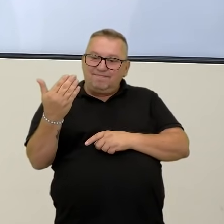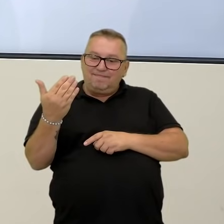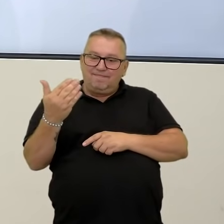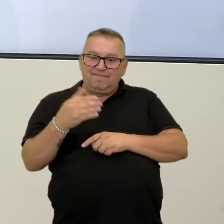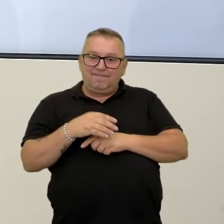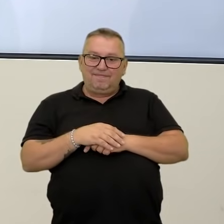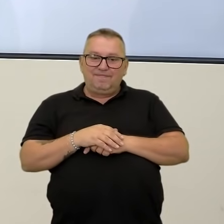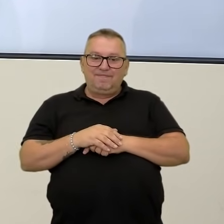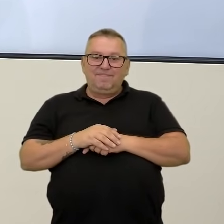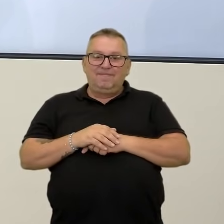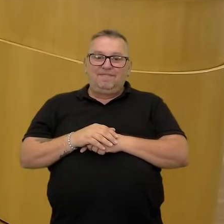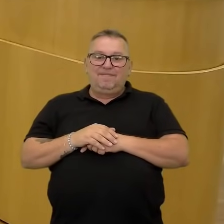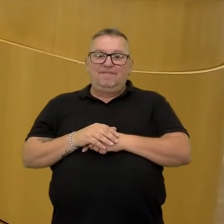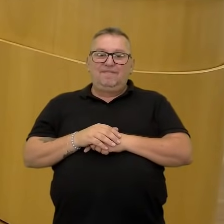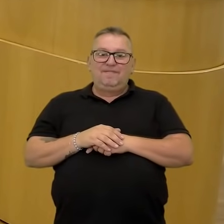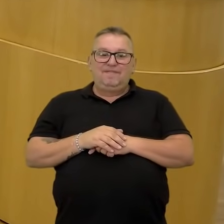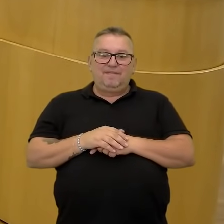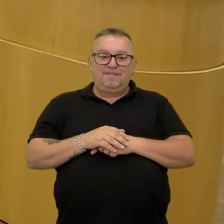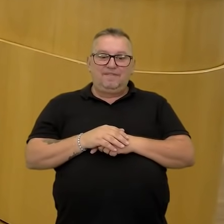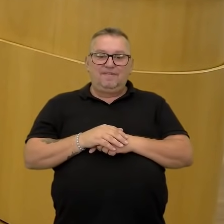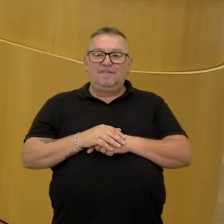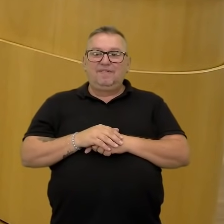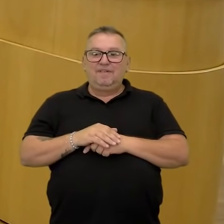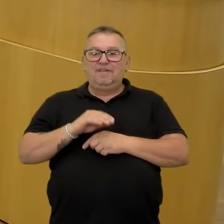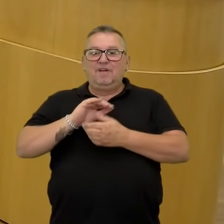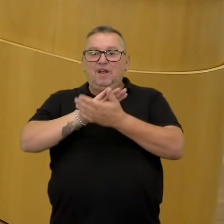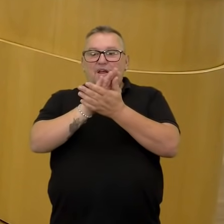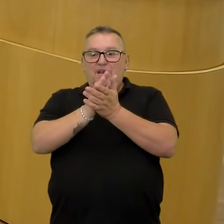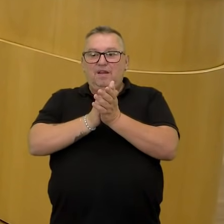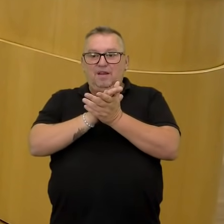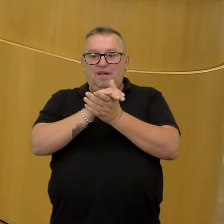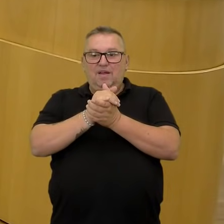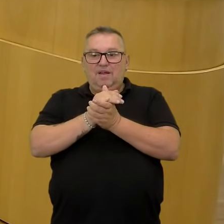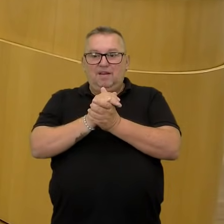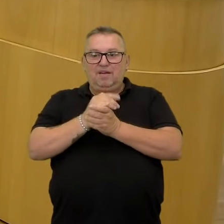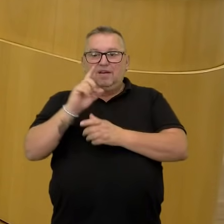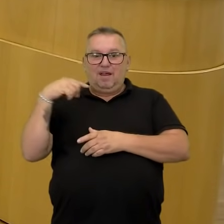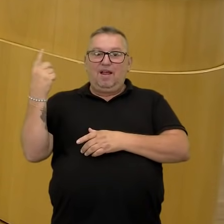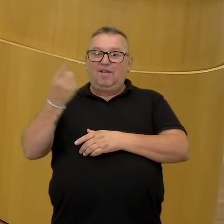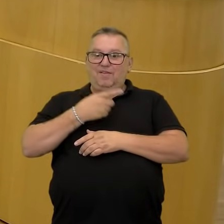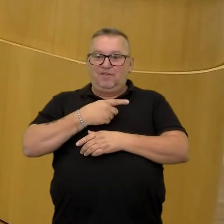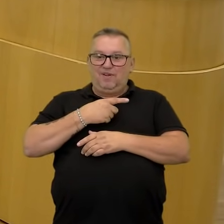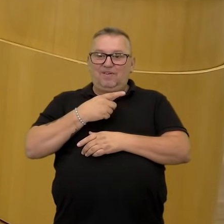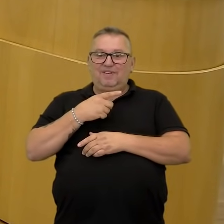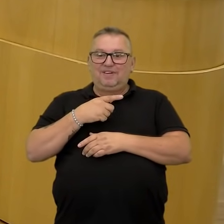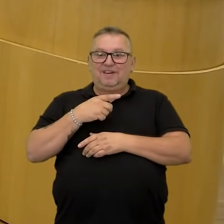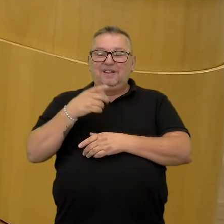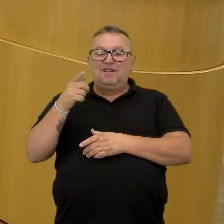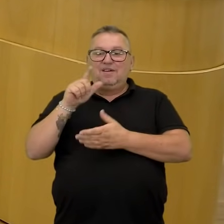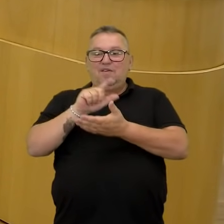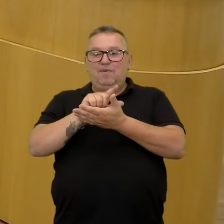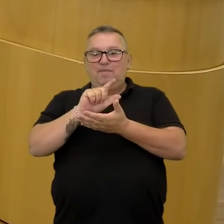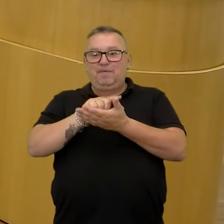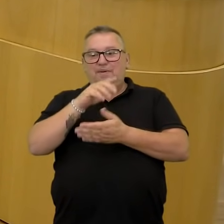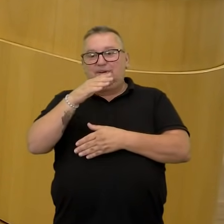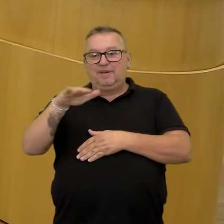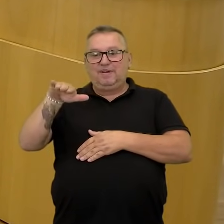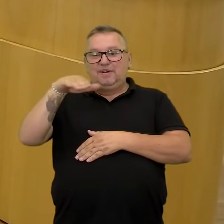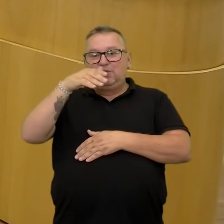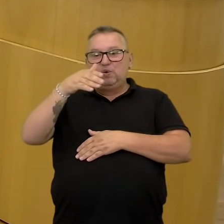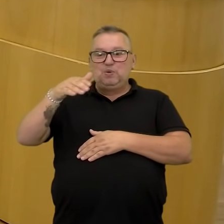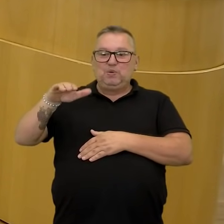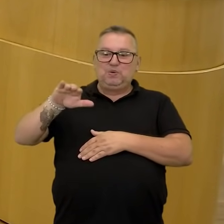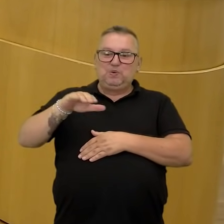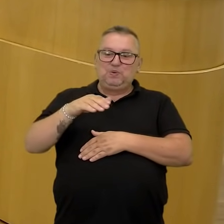podem a bolinha lá amassada lá que você pegou só é somos nós né agora é um papel aberta é o